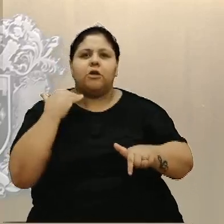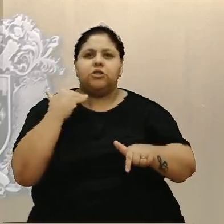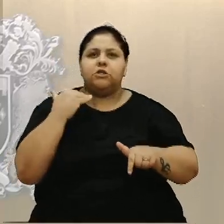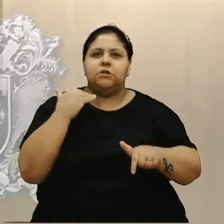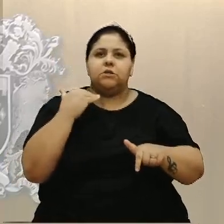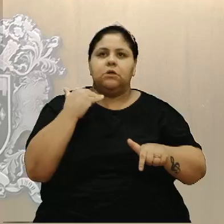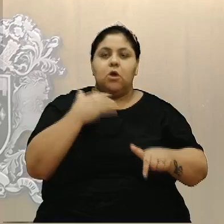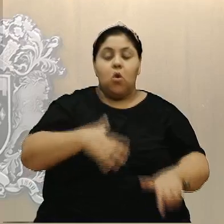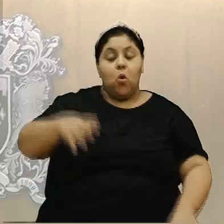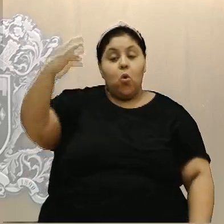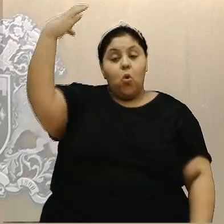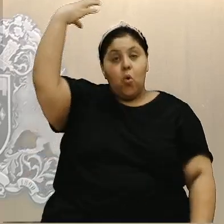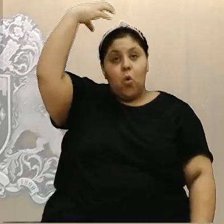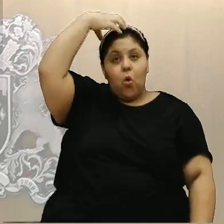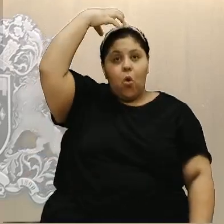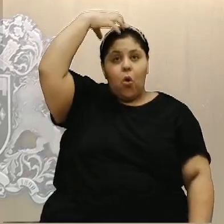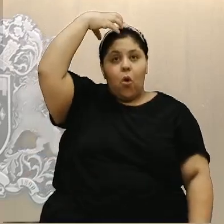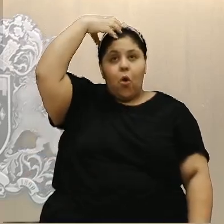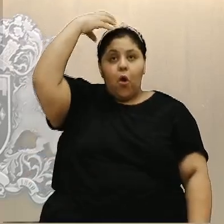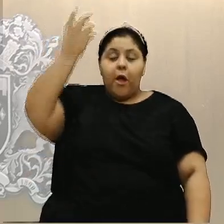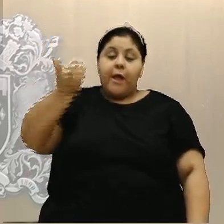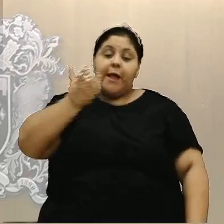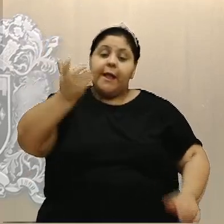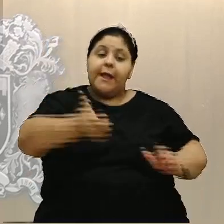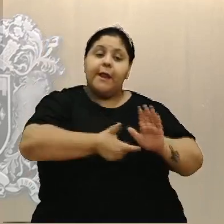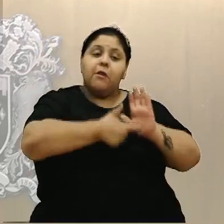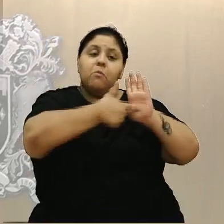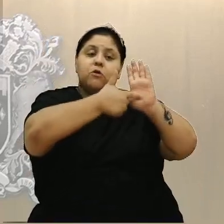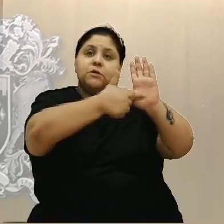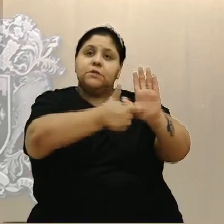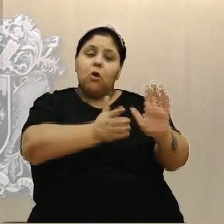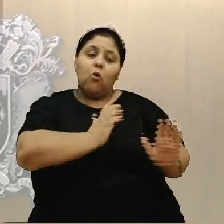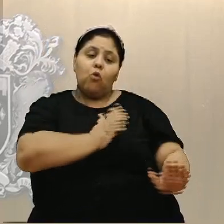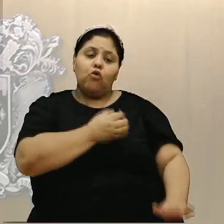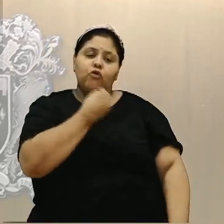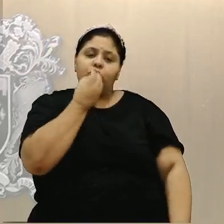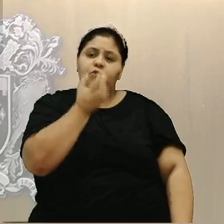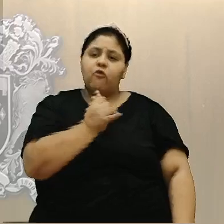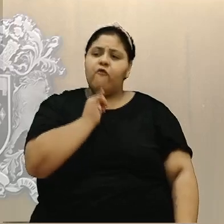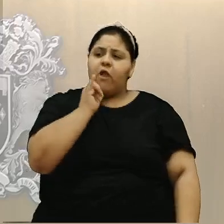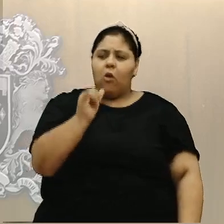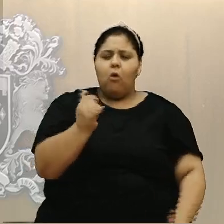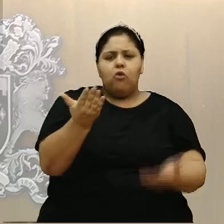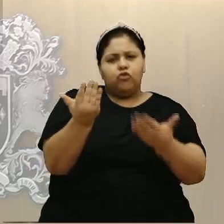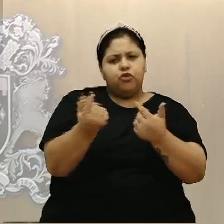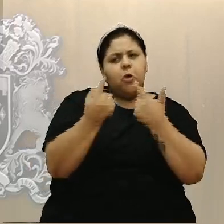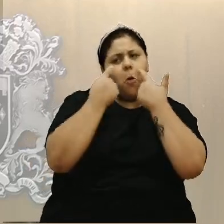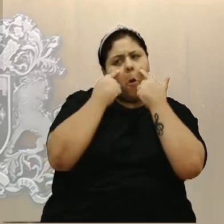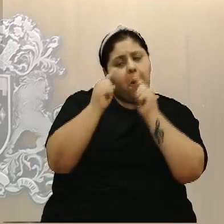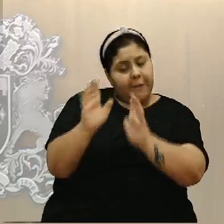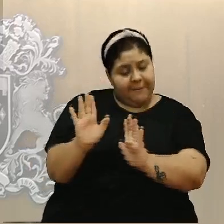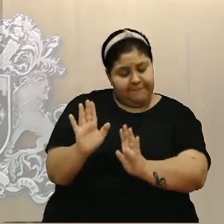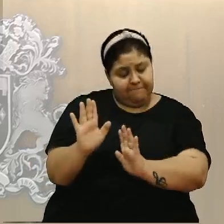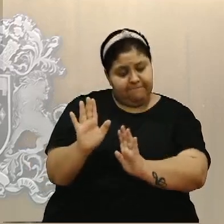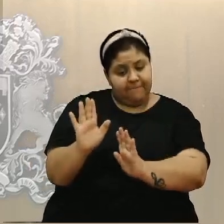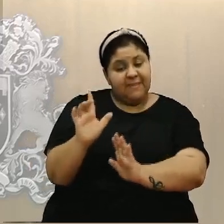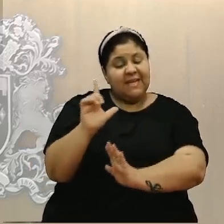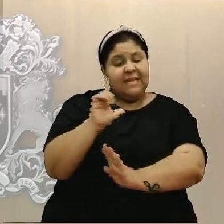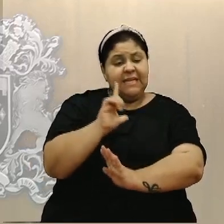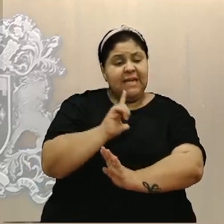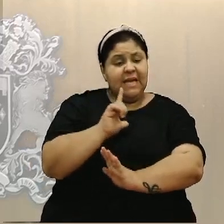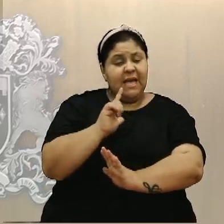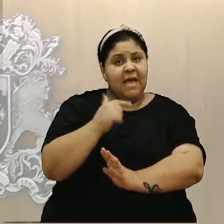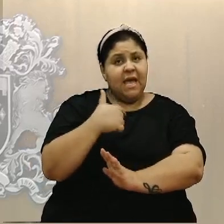rei, tentando mostrar benevolência, disse ao jovem: olha, meu jovem, tenho em